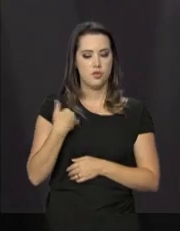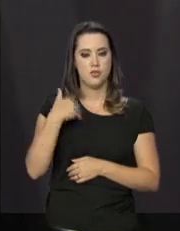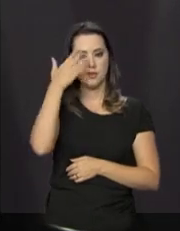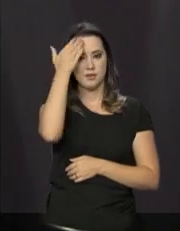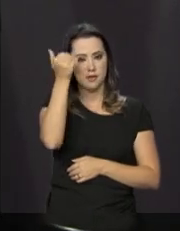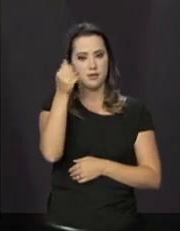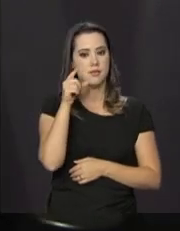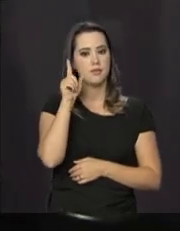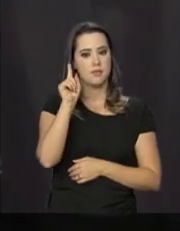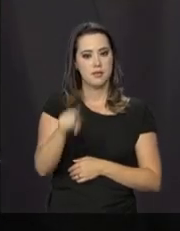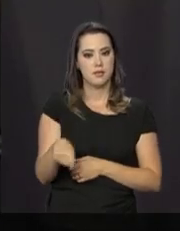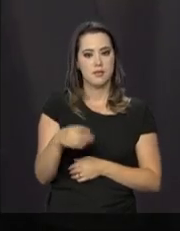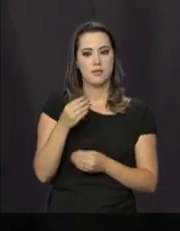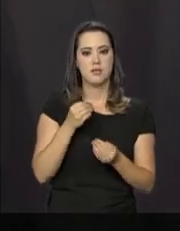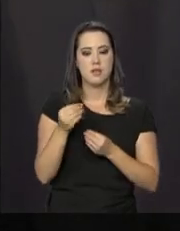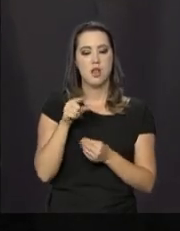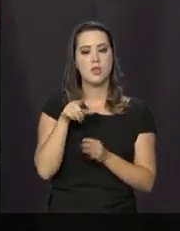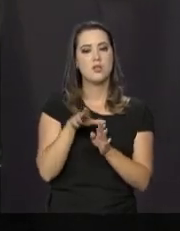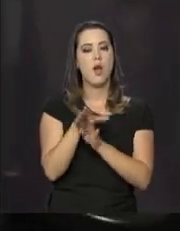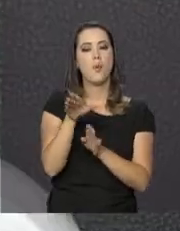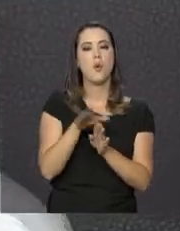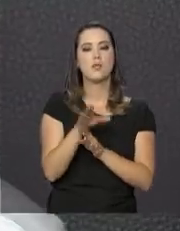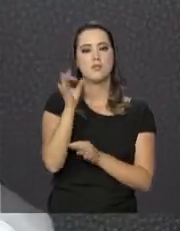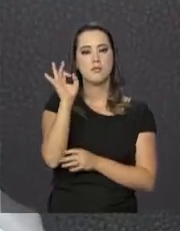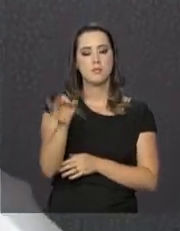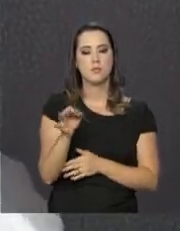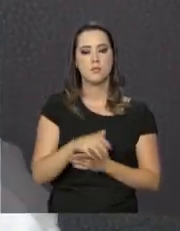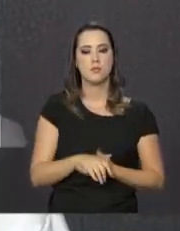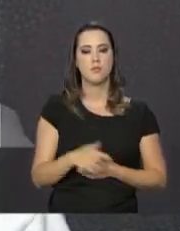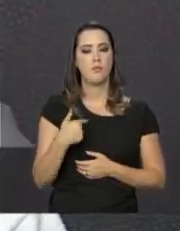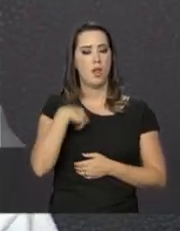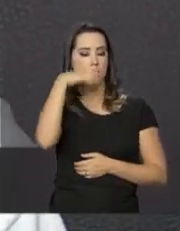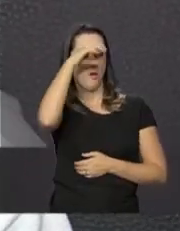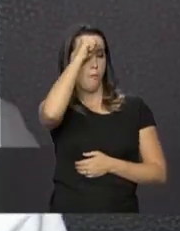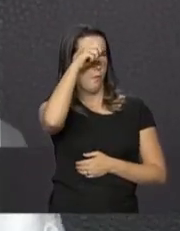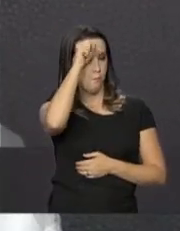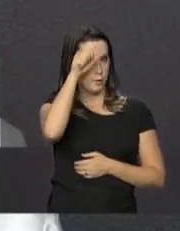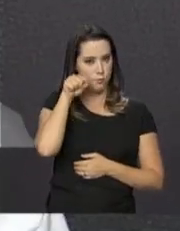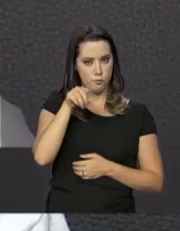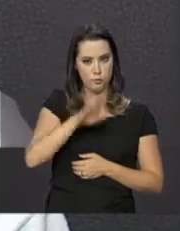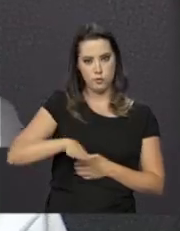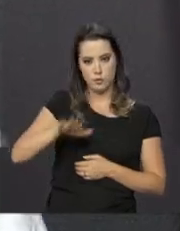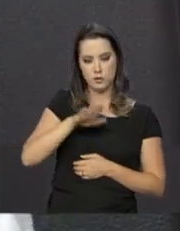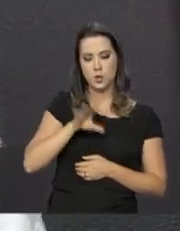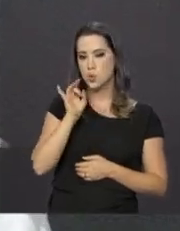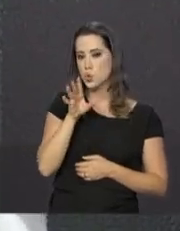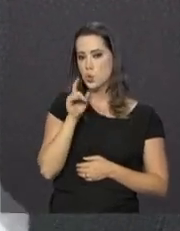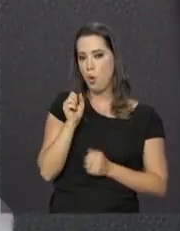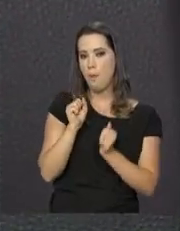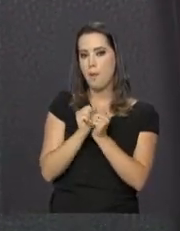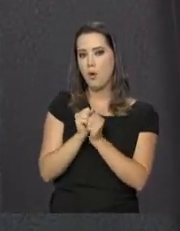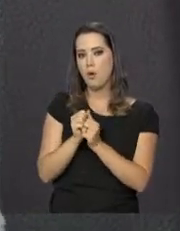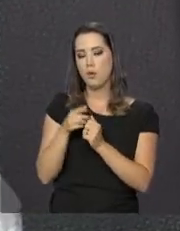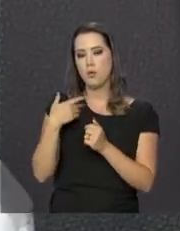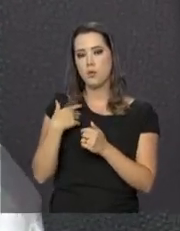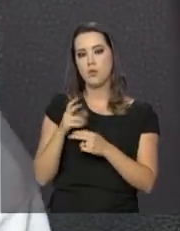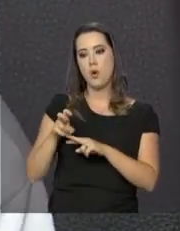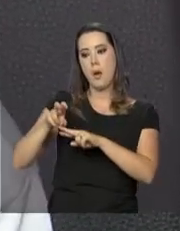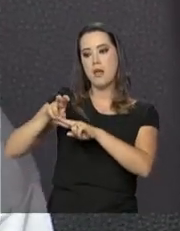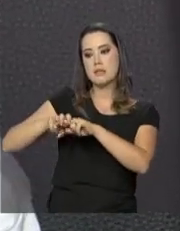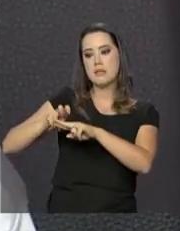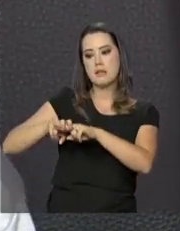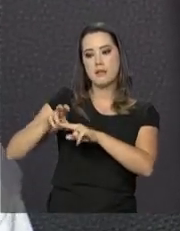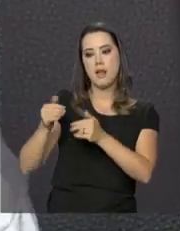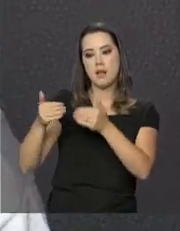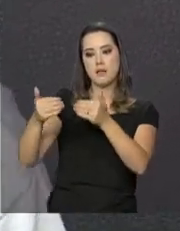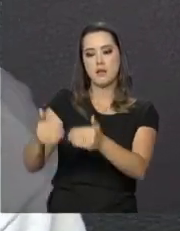na ponta da língua um dos ensinamentos. Eu aprendi que a criança só pode ir no banco da frente com